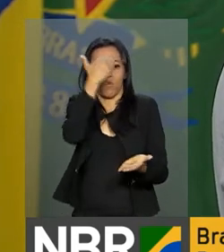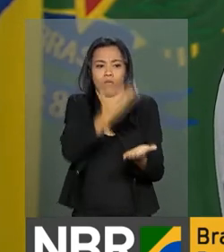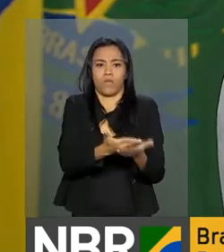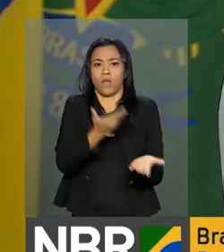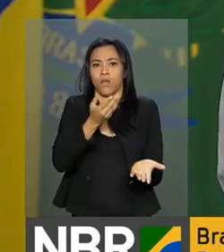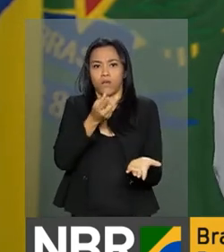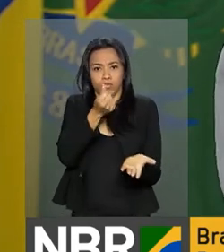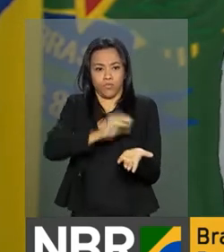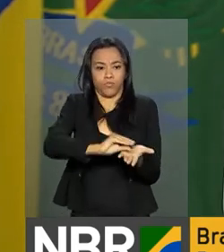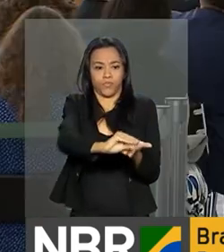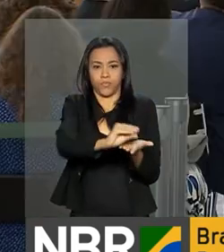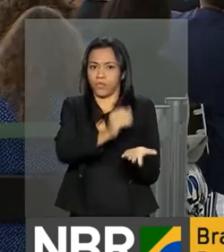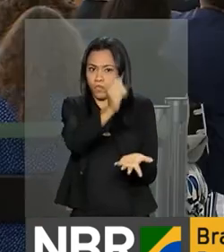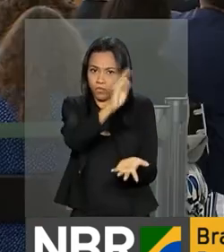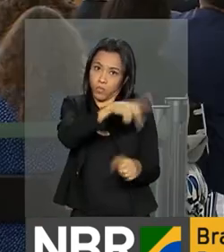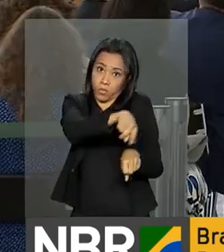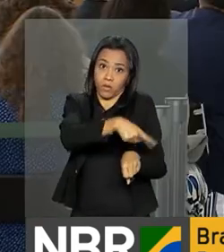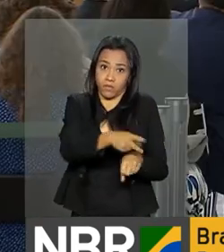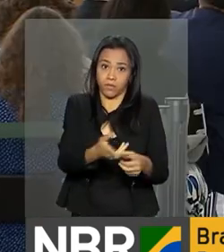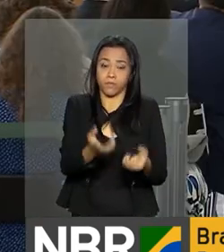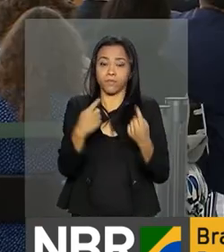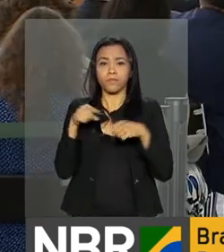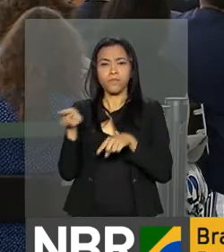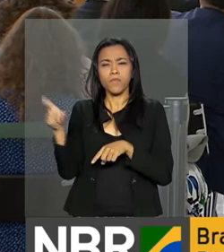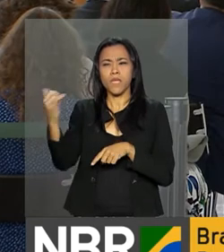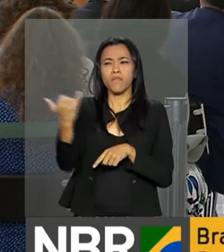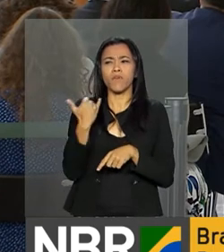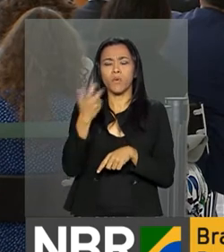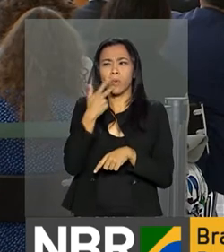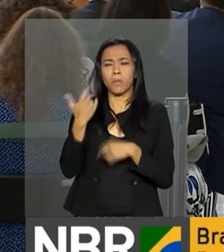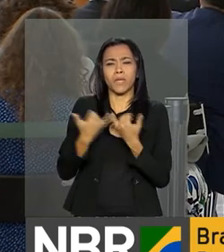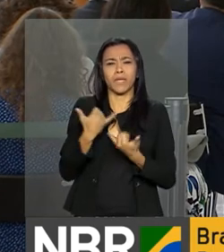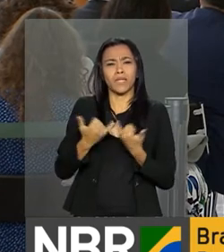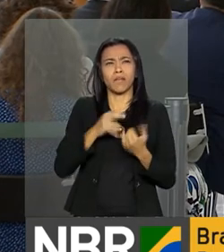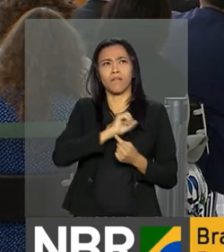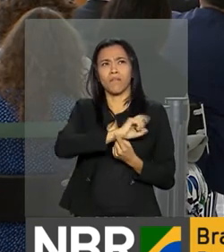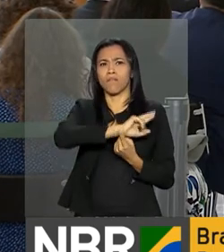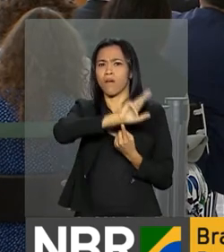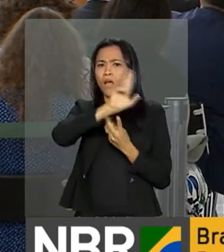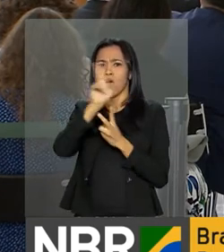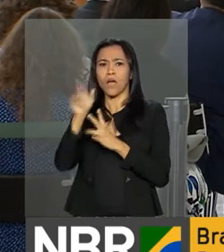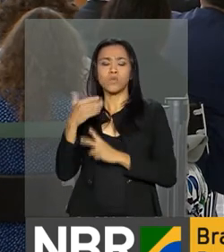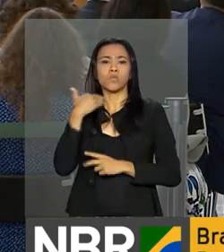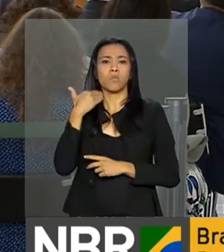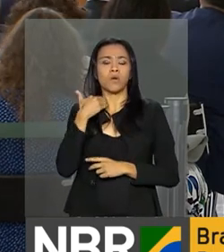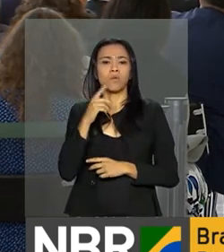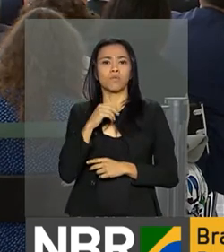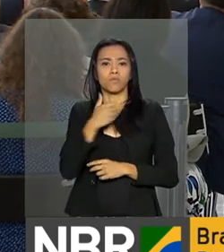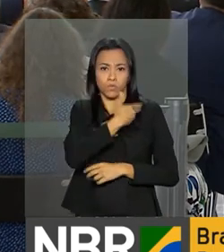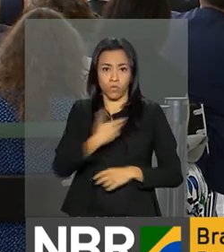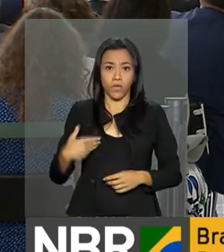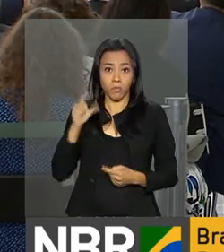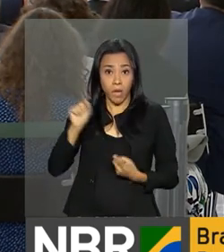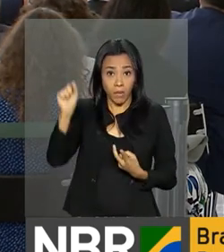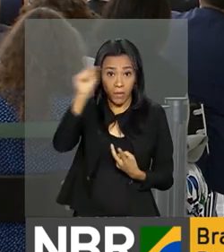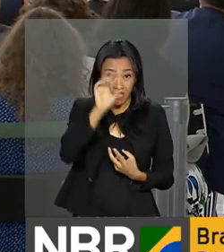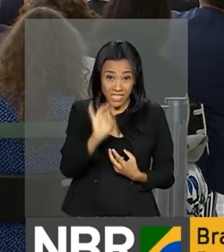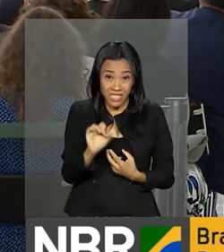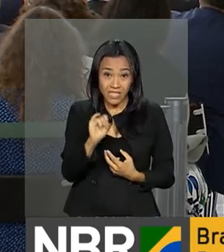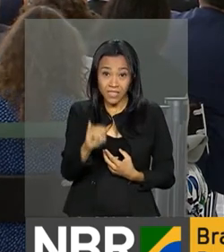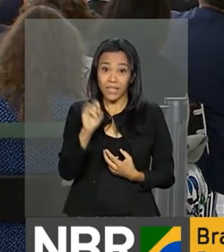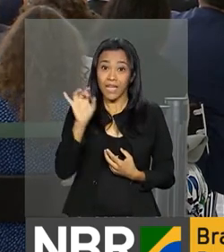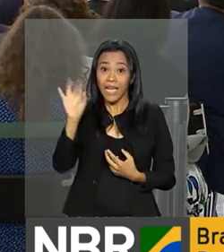aliás o euro fez uma brincadeira que quando viu tantos bancos públicos assinando compromissos bom se cada um der um real